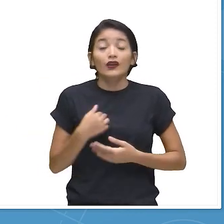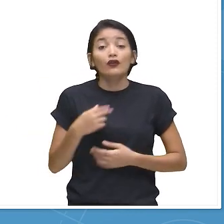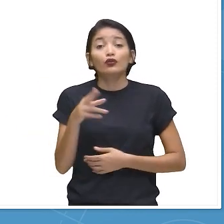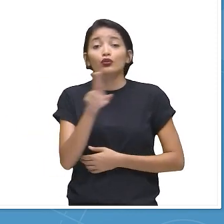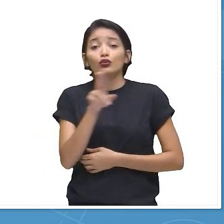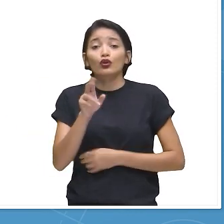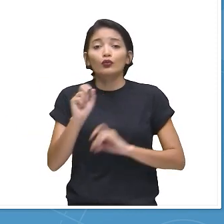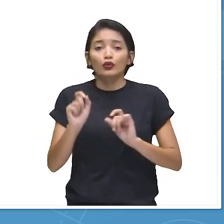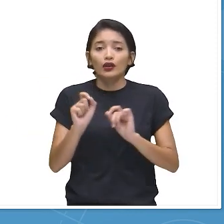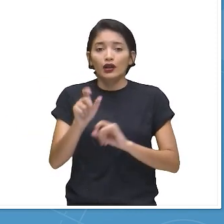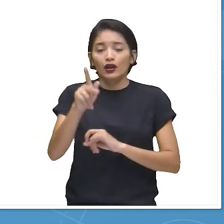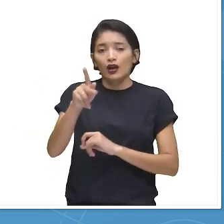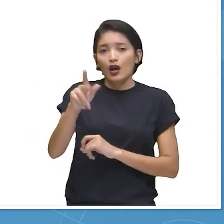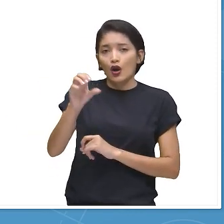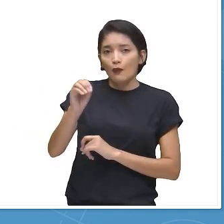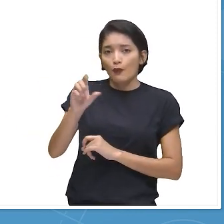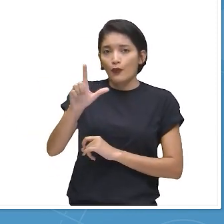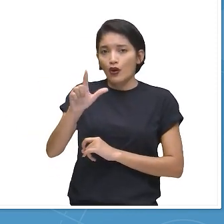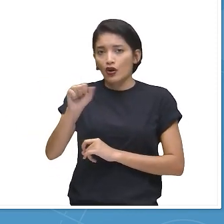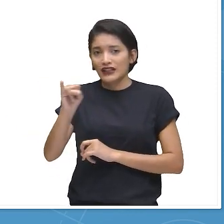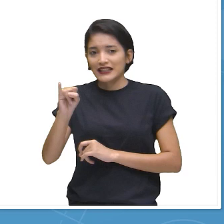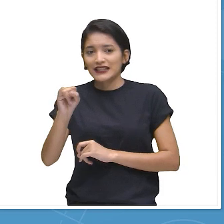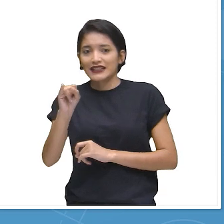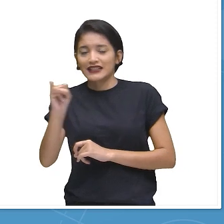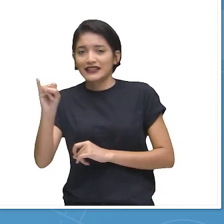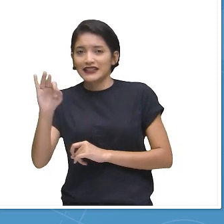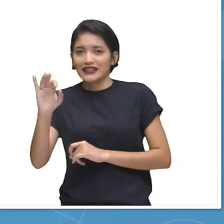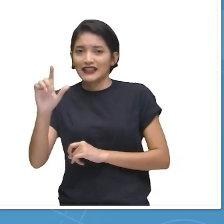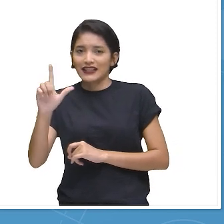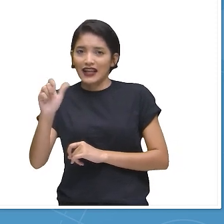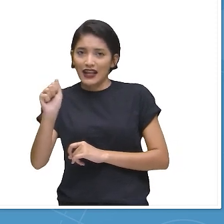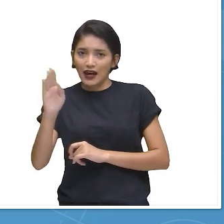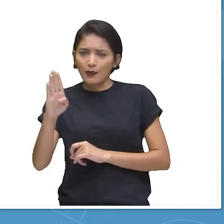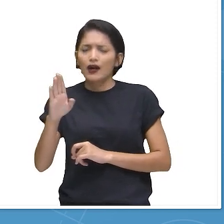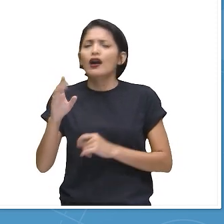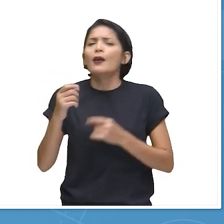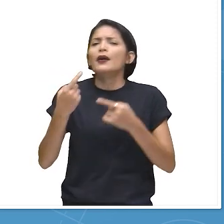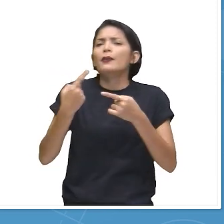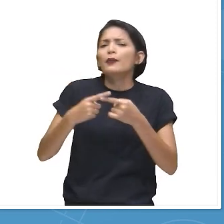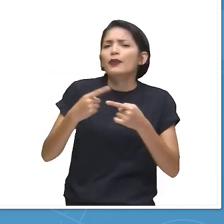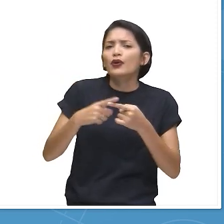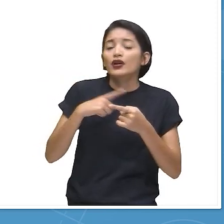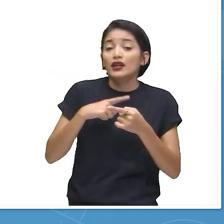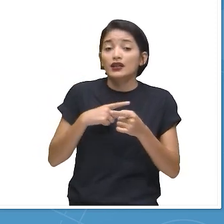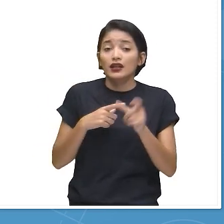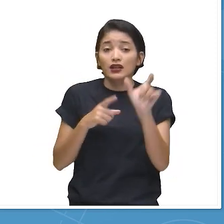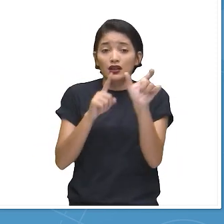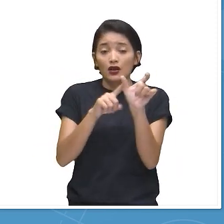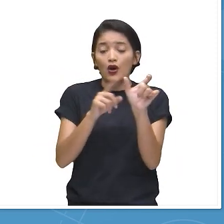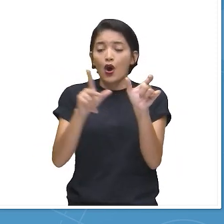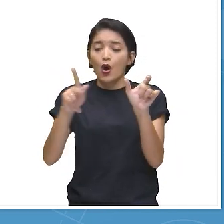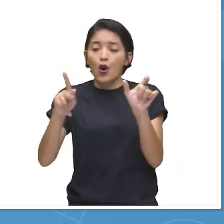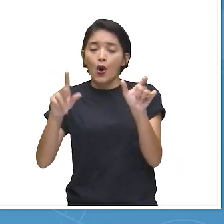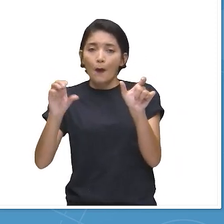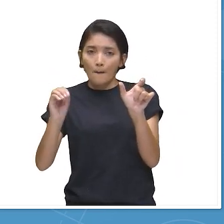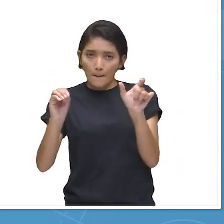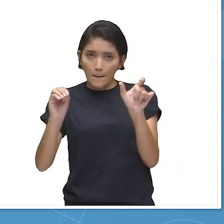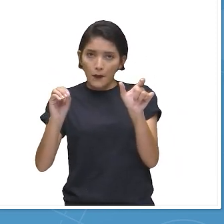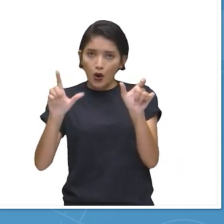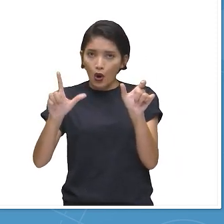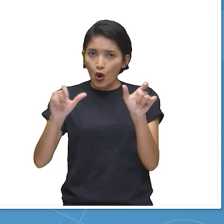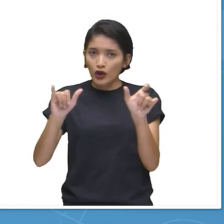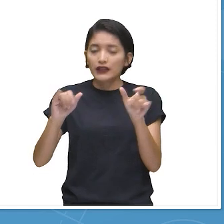de polissílaba. Por que polissílaba? Porque eu tenho um prefixo poli aqui, que